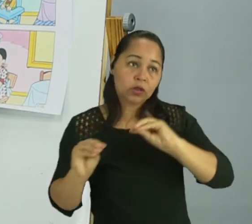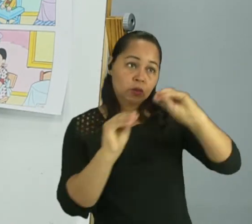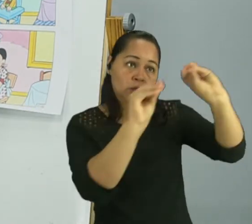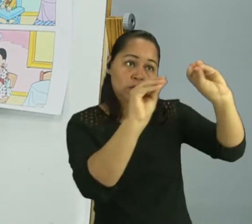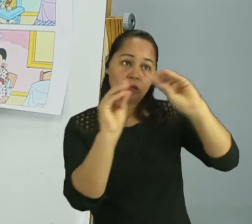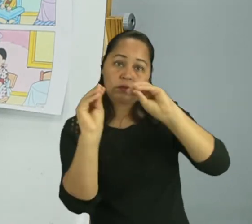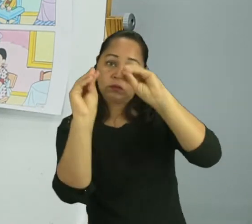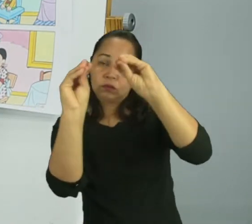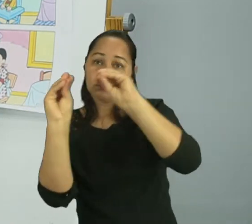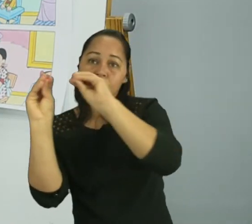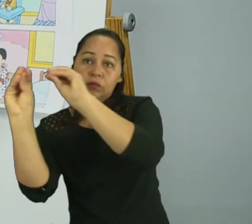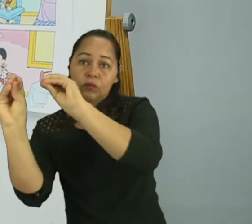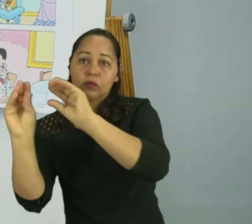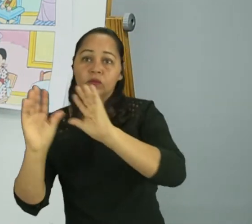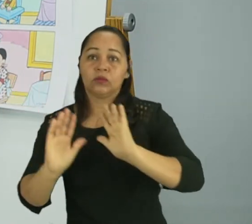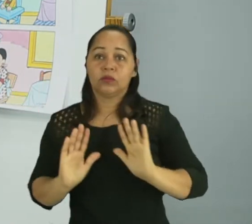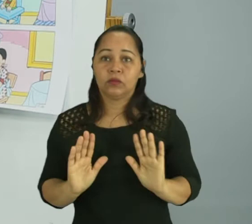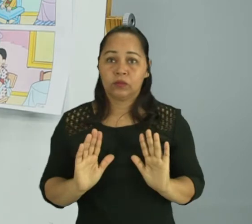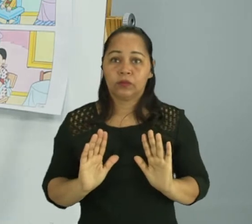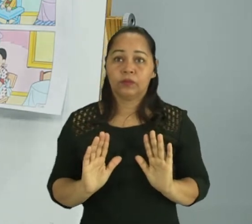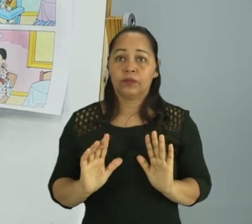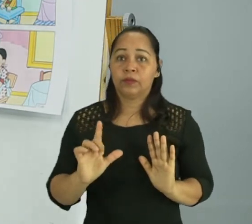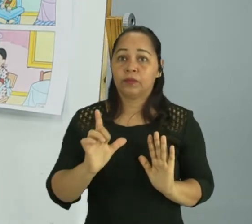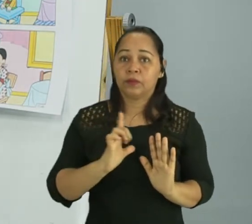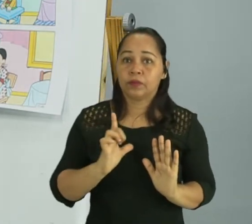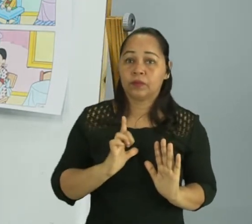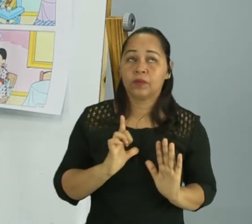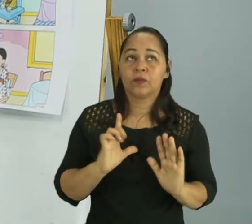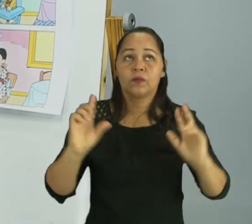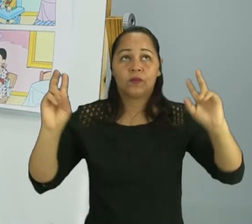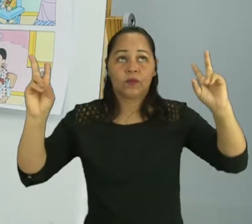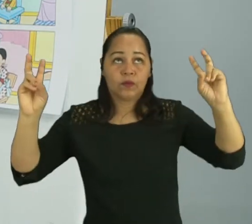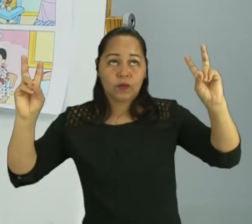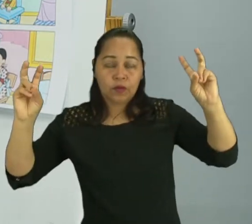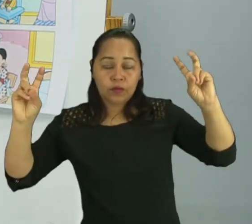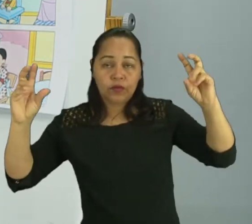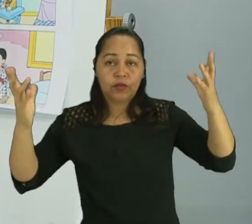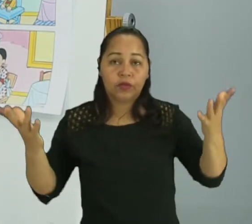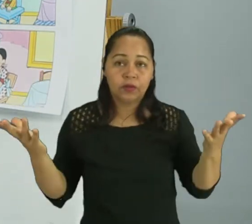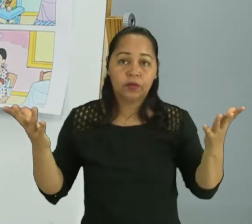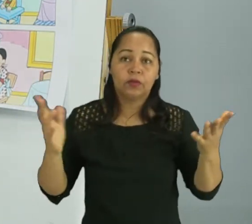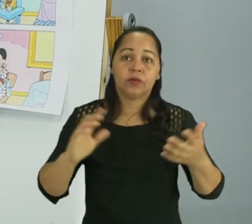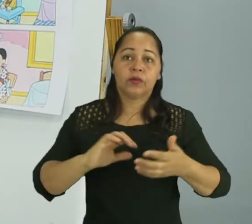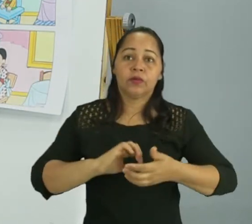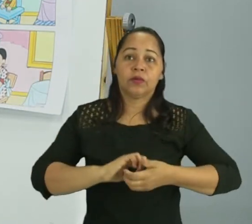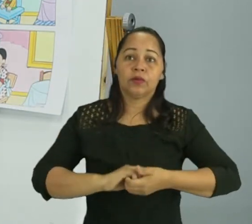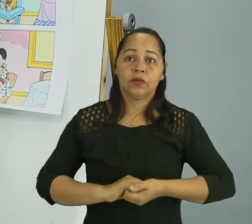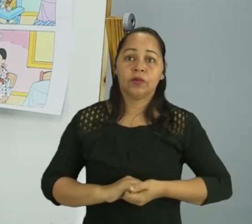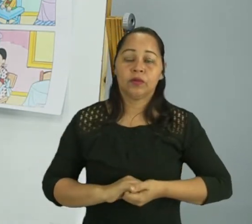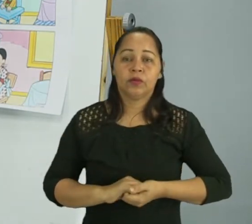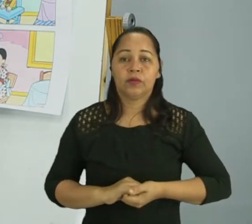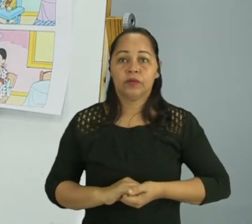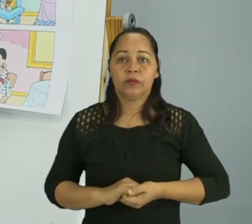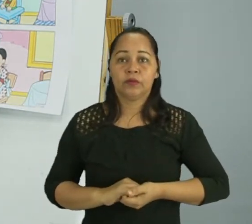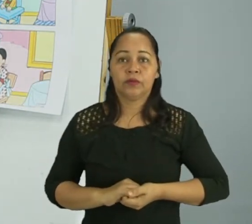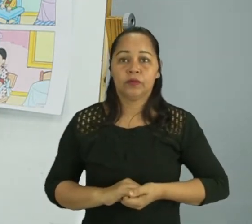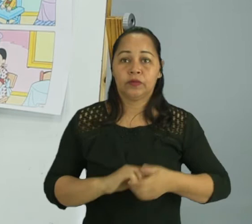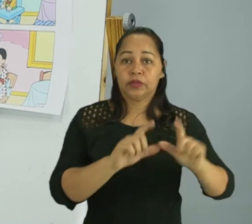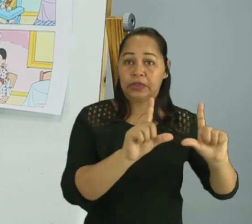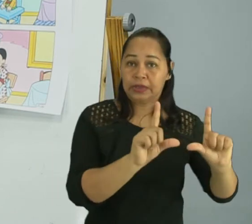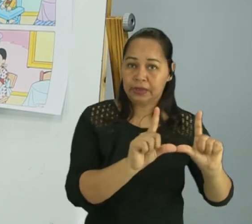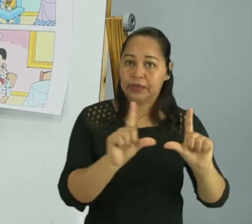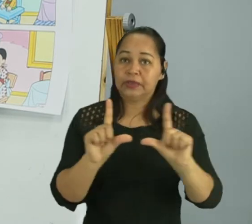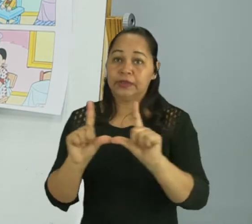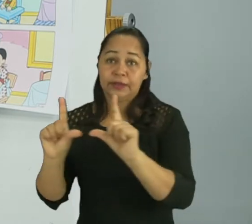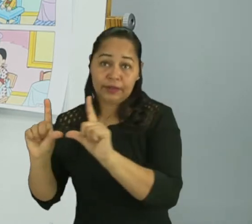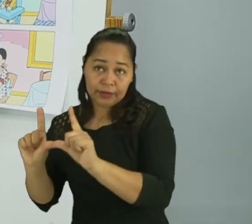palavra? Não, né? Não tem nenhuma palavra, a não ser o nome do título, né? O título aqui da